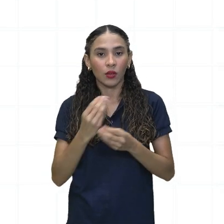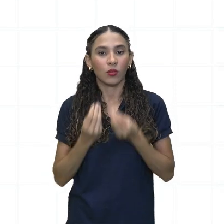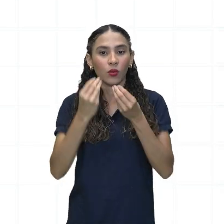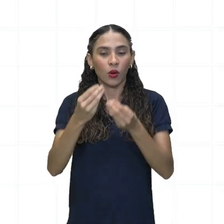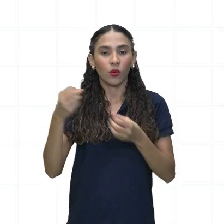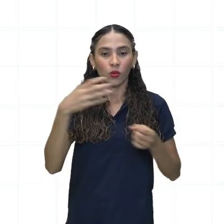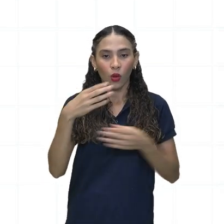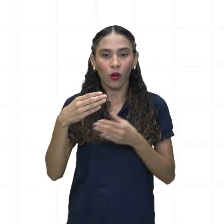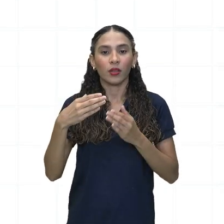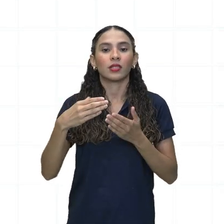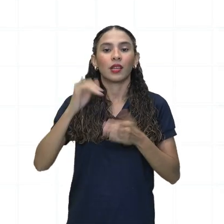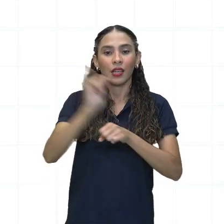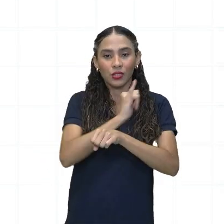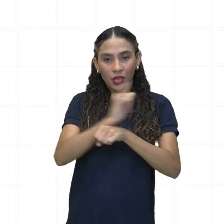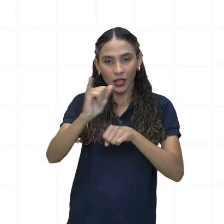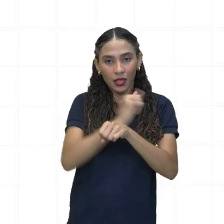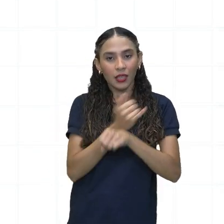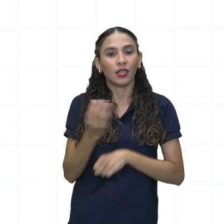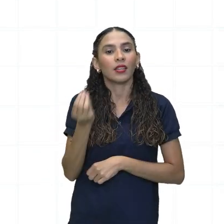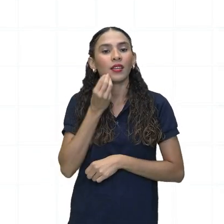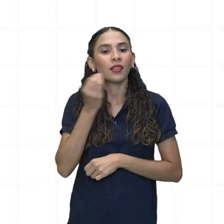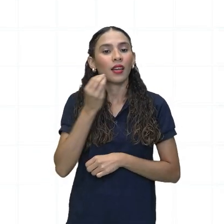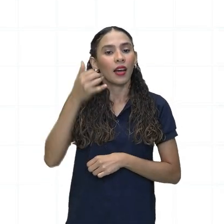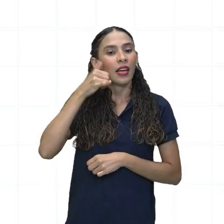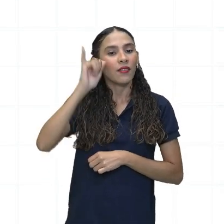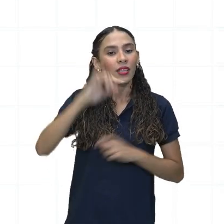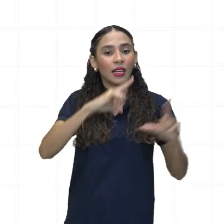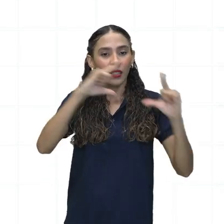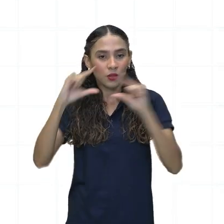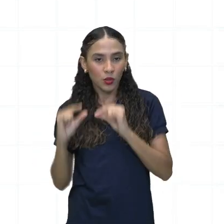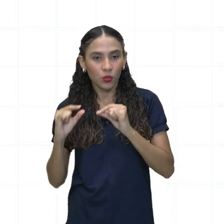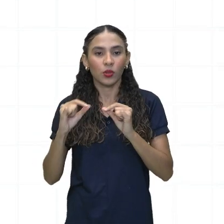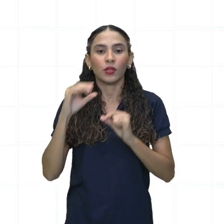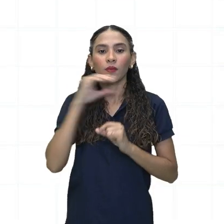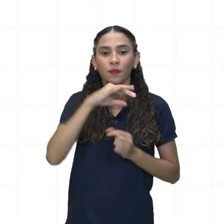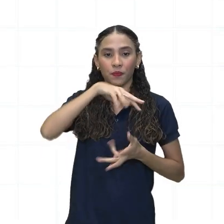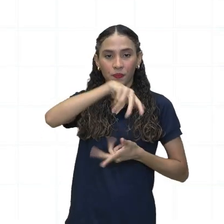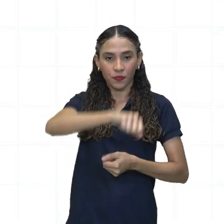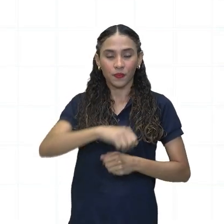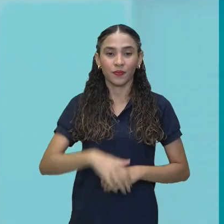novas medidas para mitigar o aquecimento da Terra.